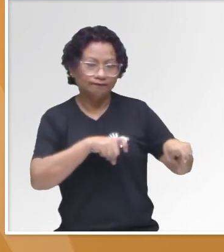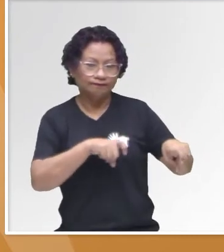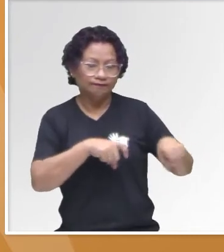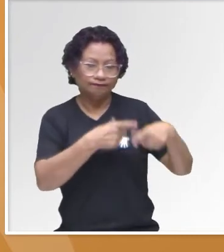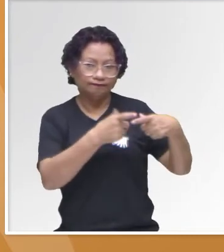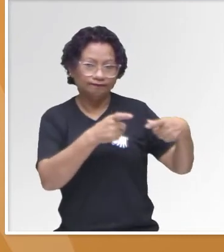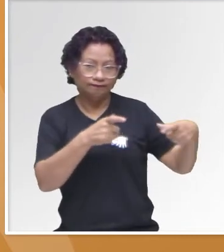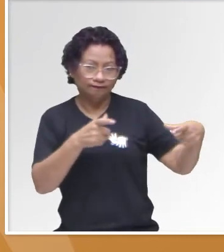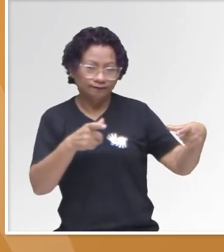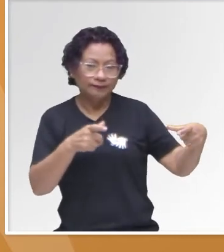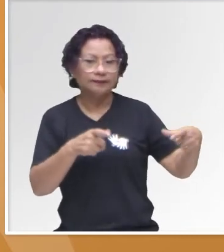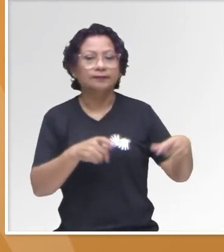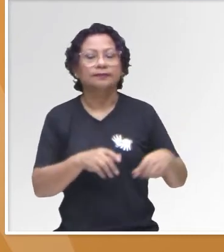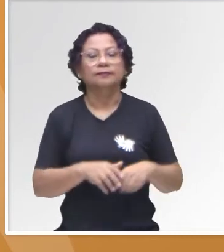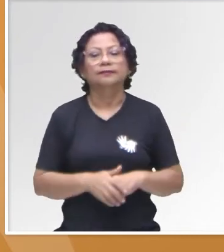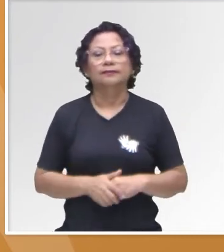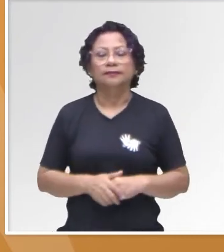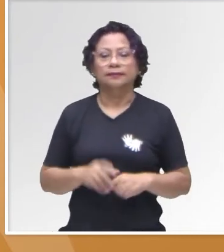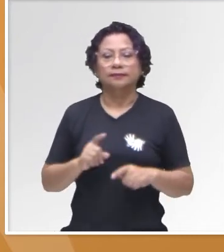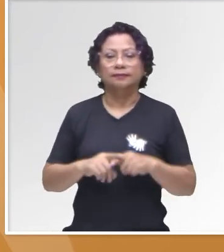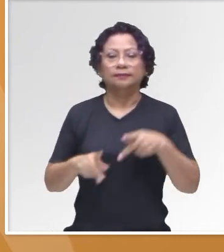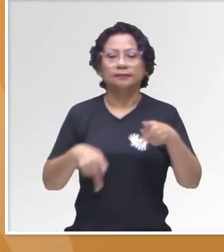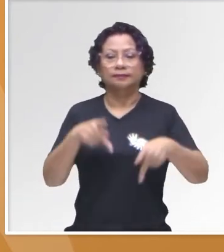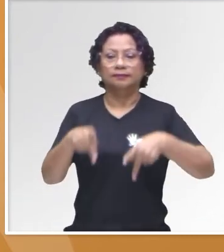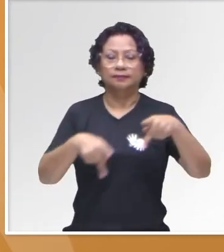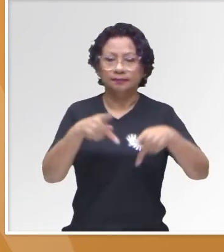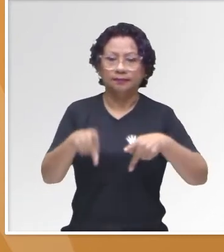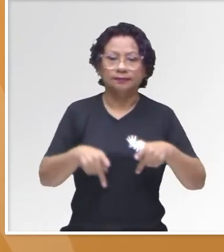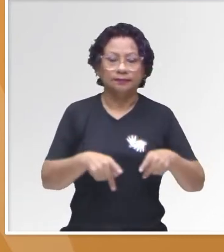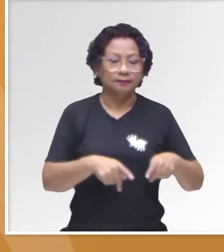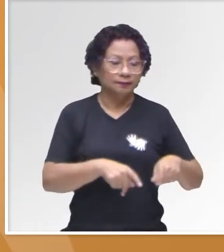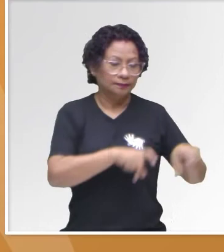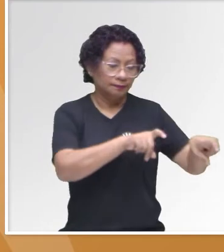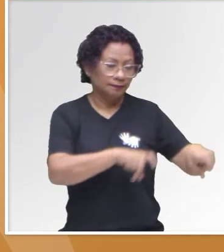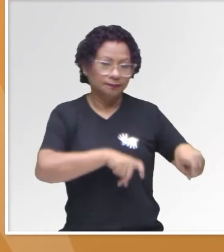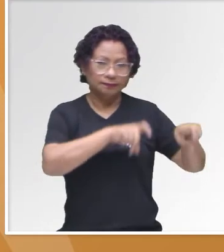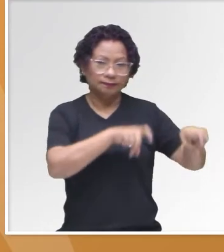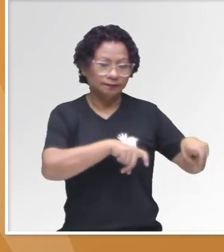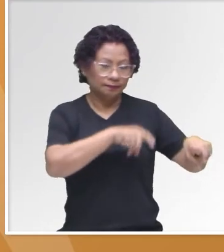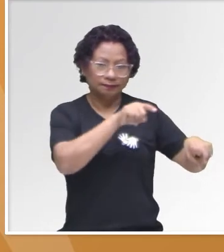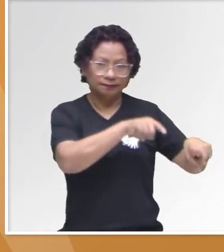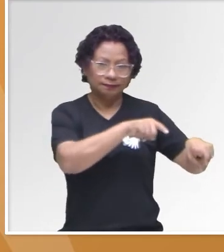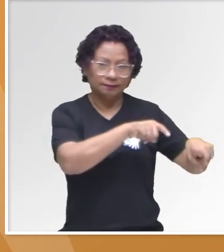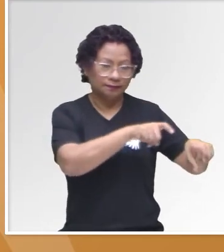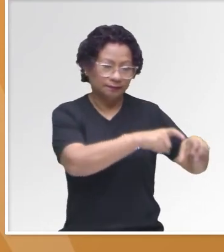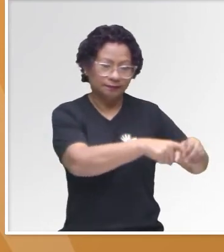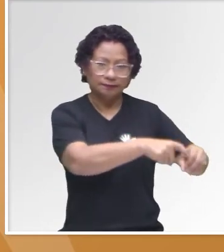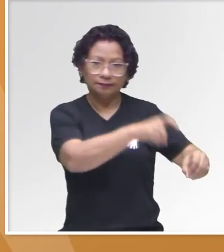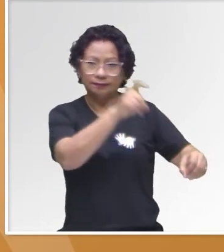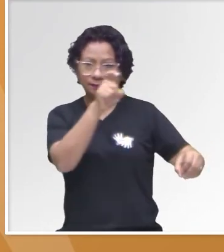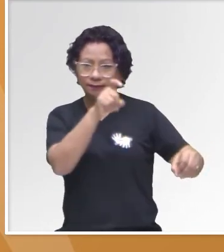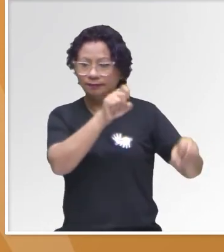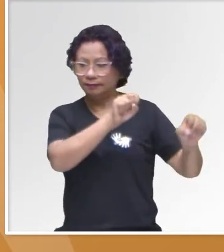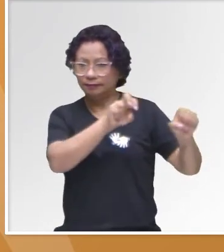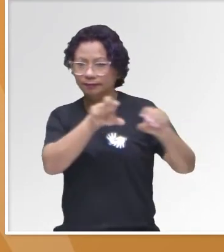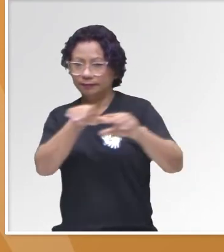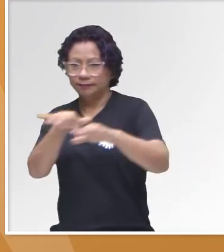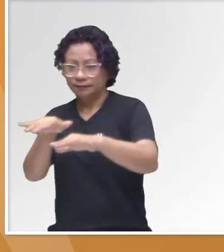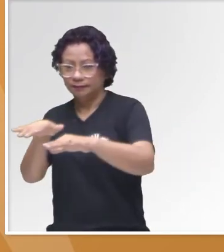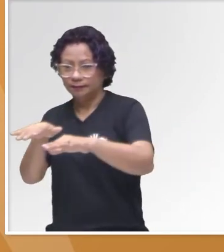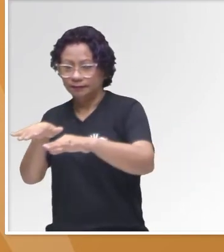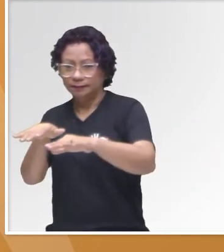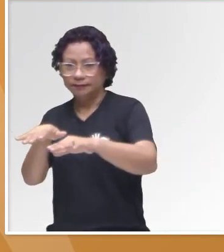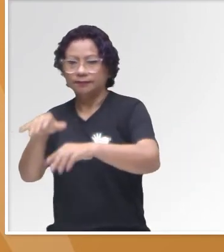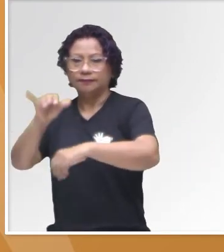da zona urbana, né? A população saiu do meio rural e foi para onde? Foi para o meio urbano,